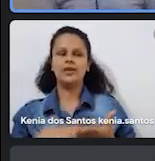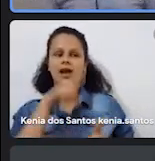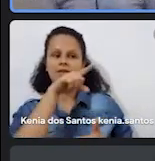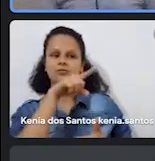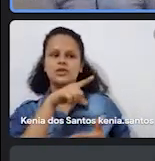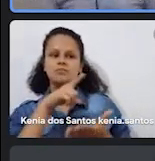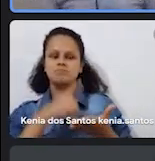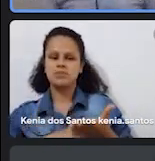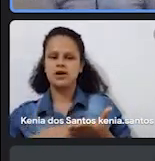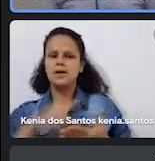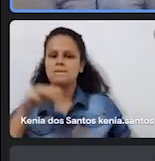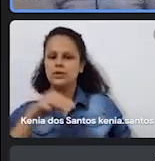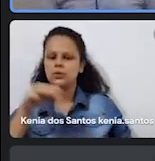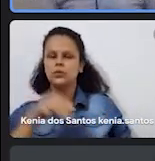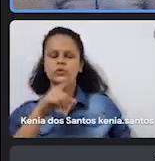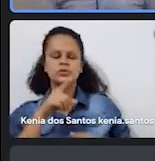serviço.